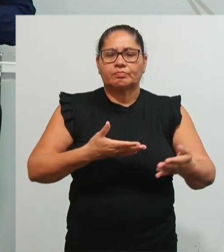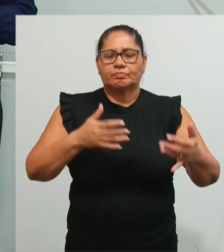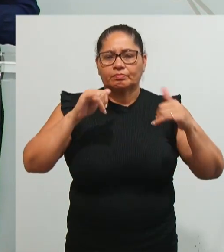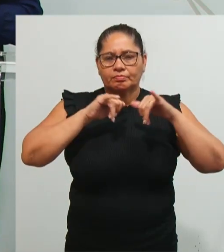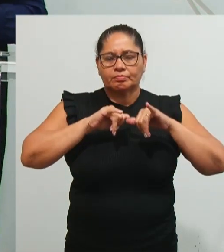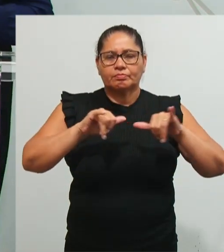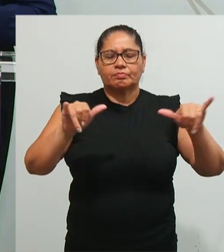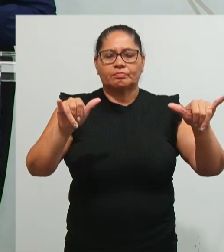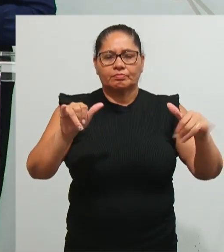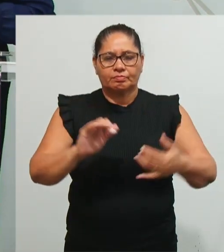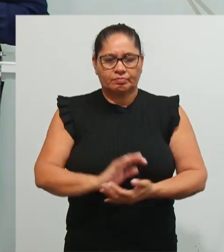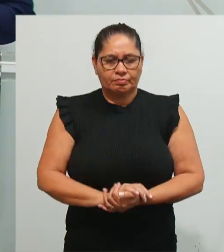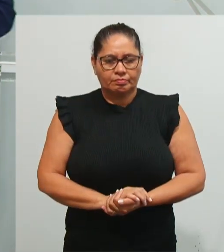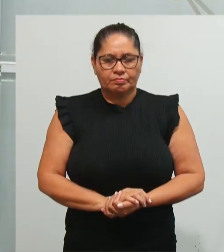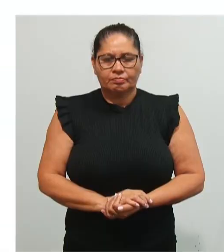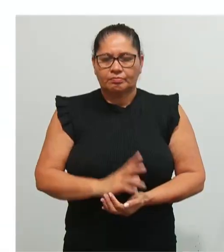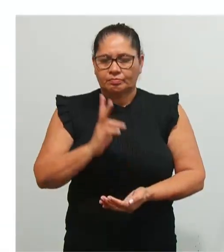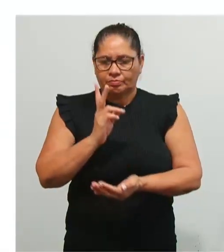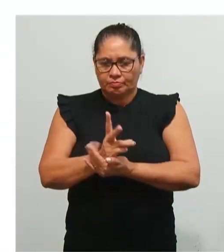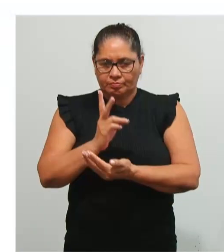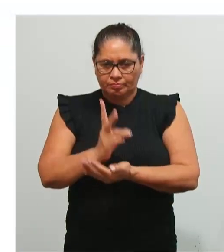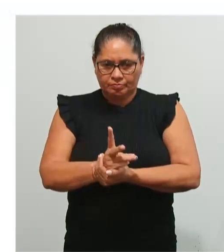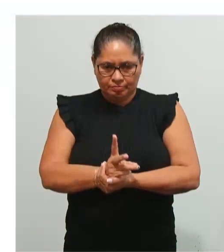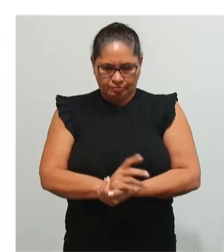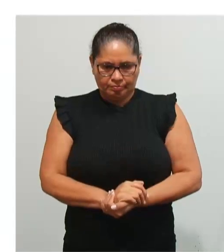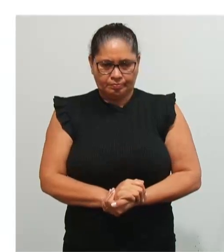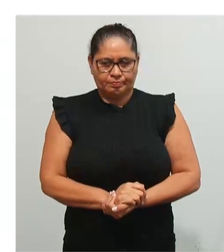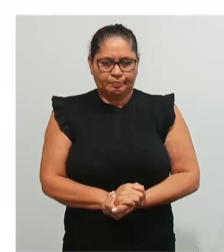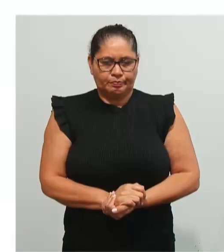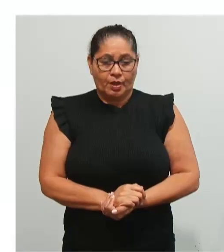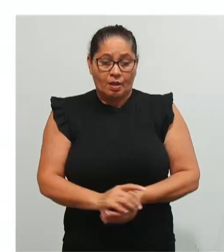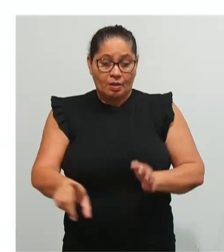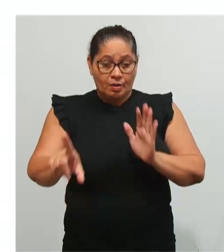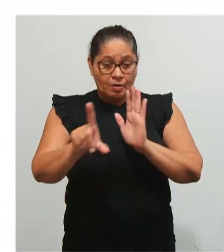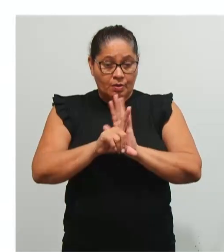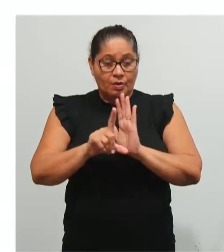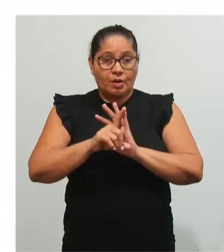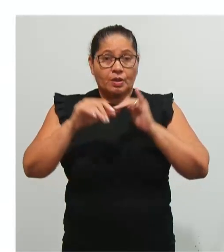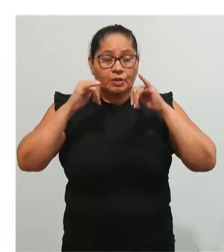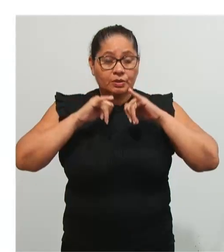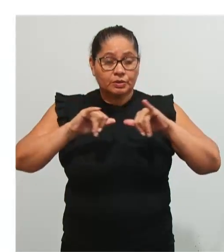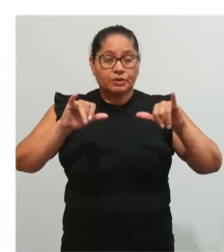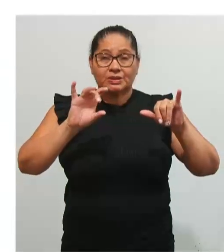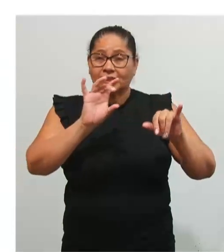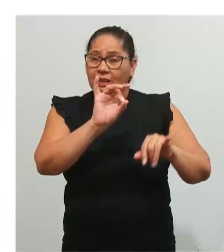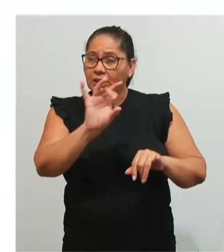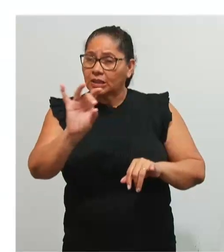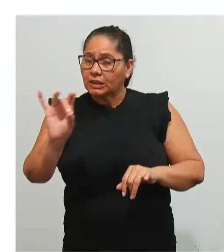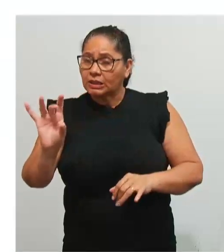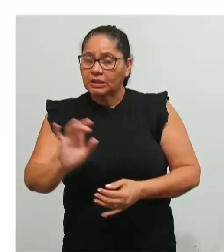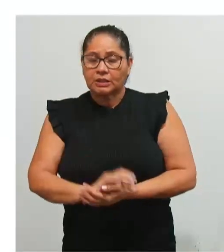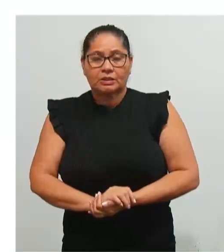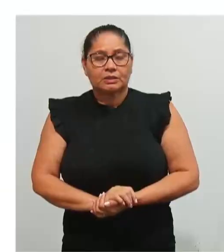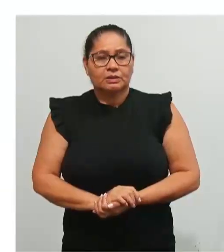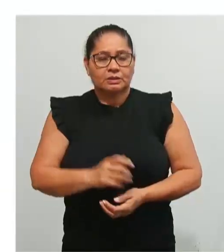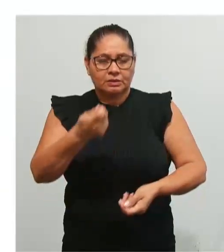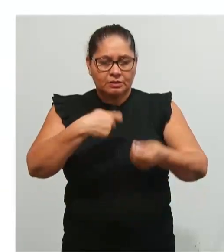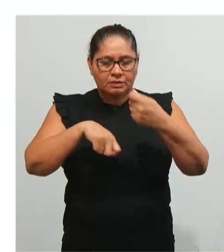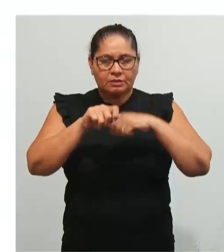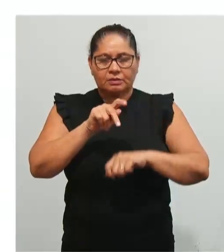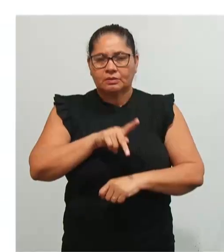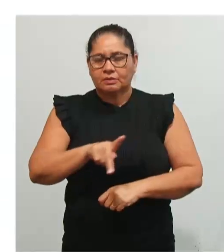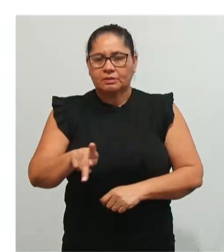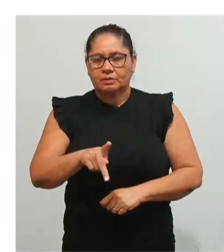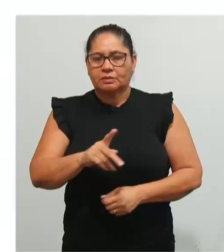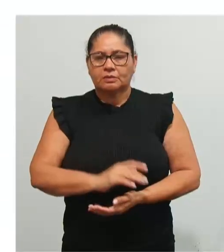informações. Seguindo aqui, a gente vê que com a edição dessa lei, as informações de cada ato praticado pela administração pública